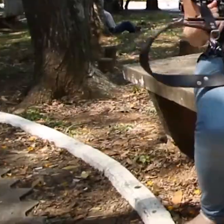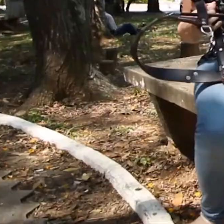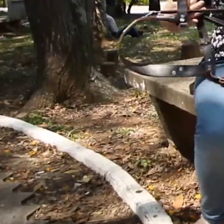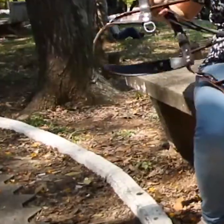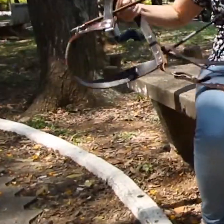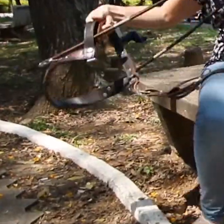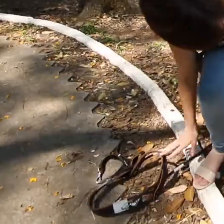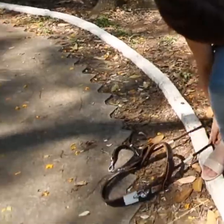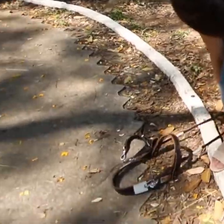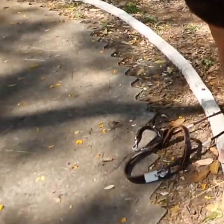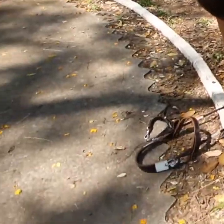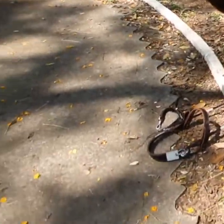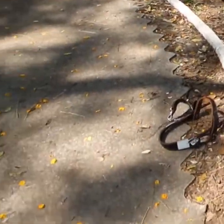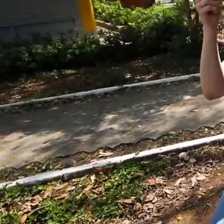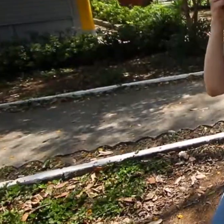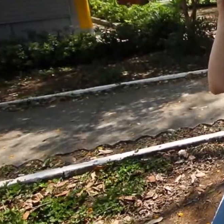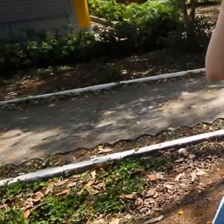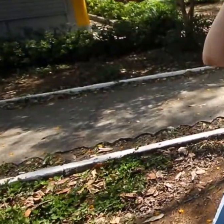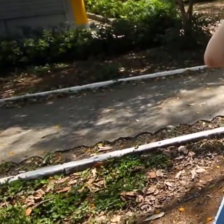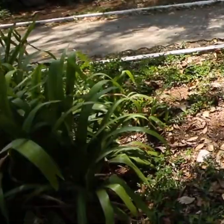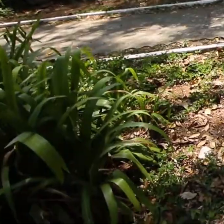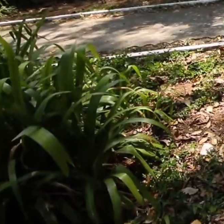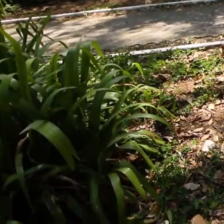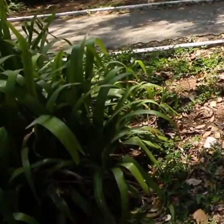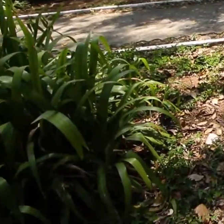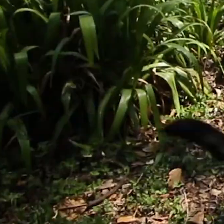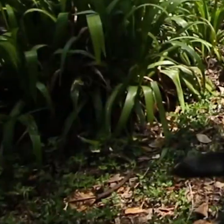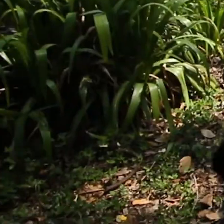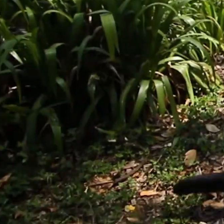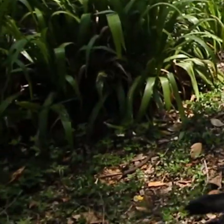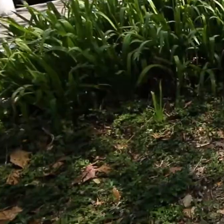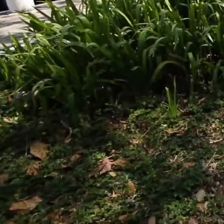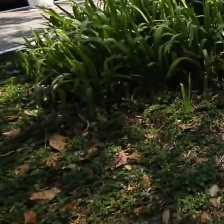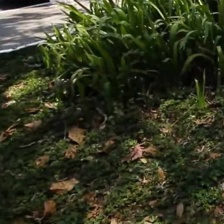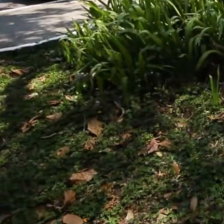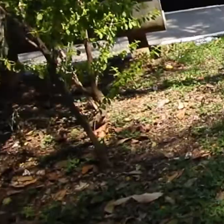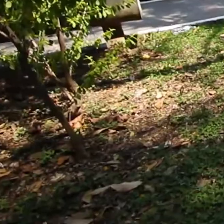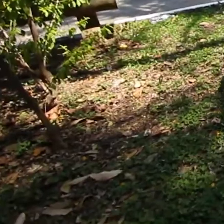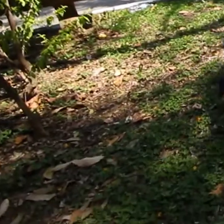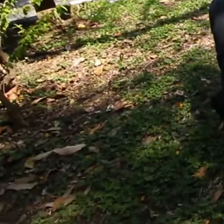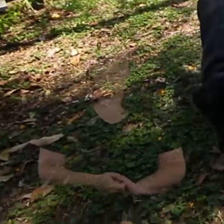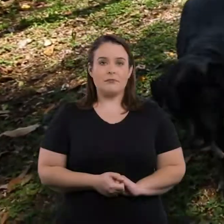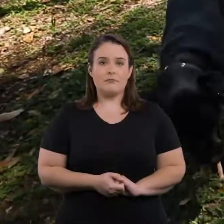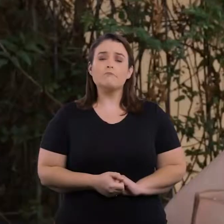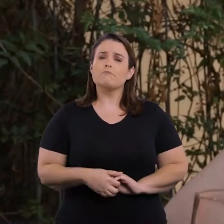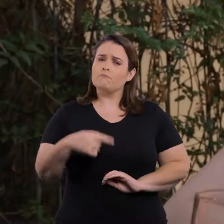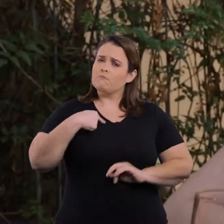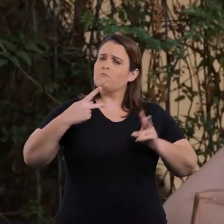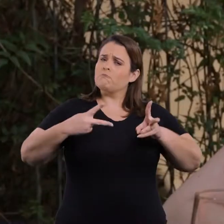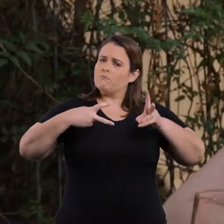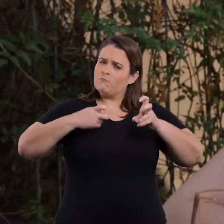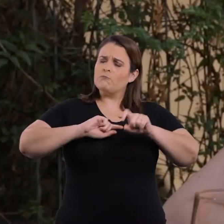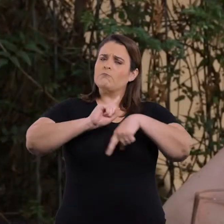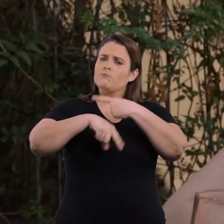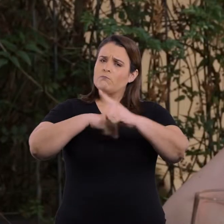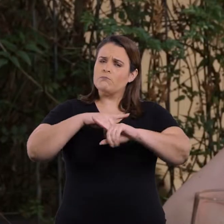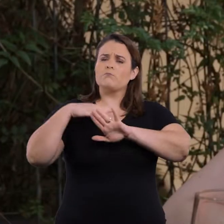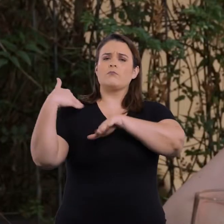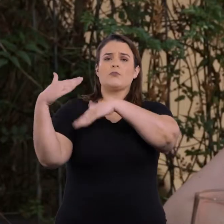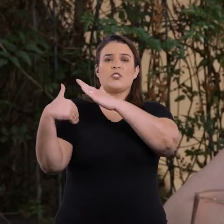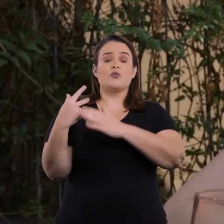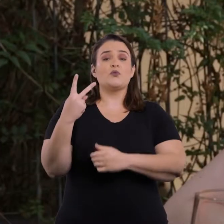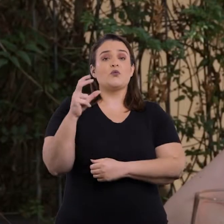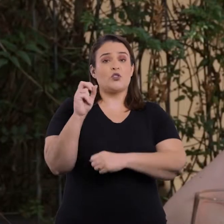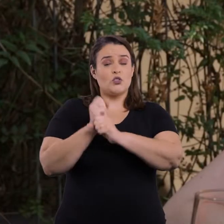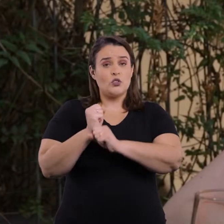Em uma praça, Thais tira a guia e coleira de Sofie e sentada em um banco, joga o graveto e a labrador vai buscar. Olha, eu vejo um avanço muito